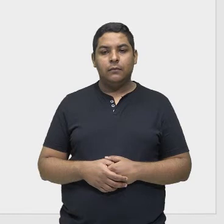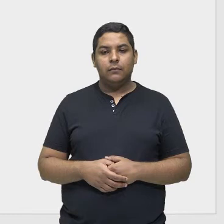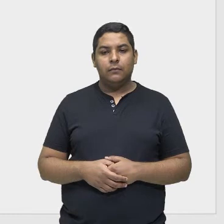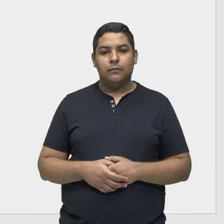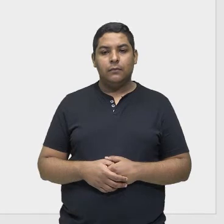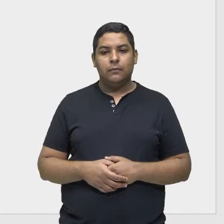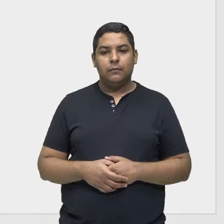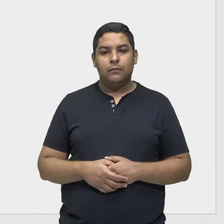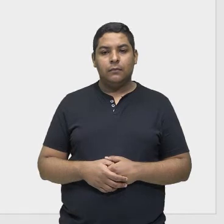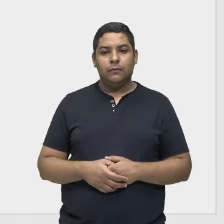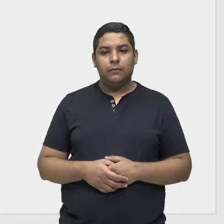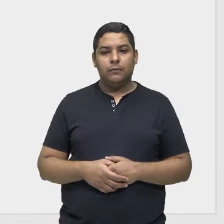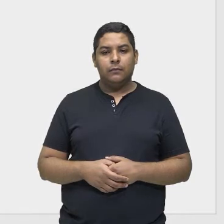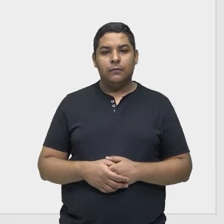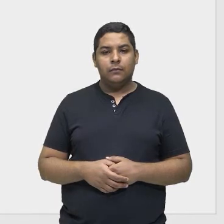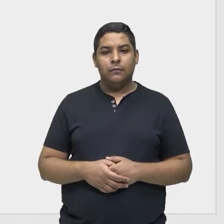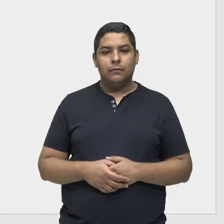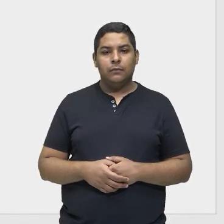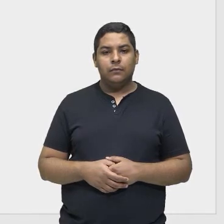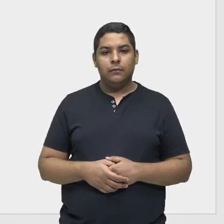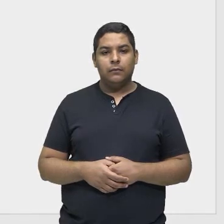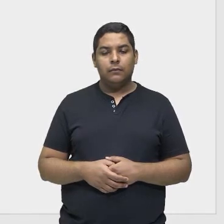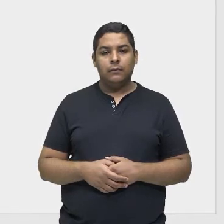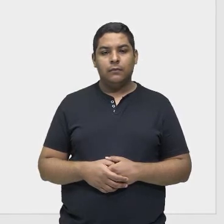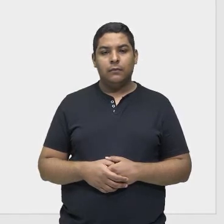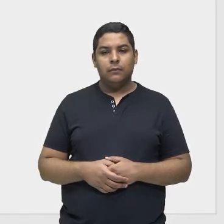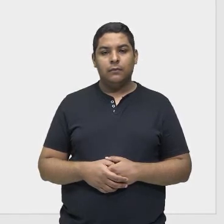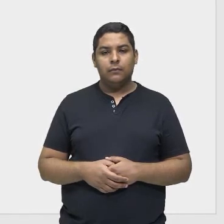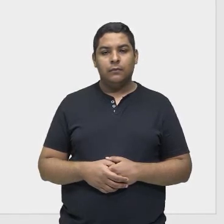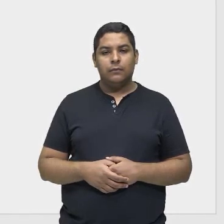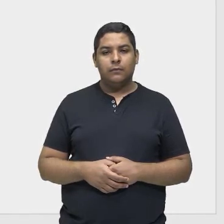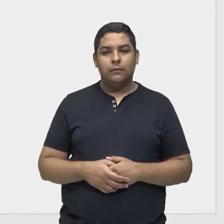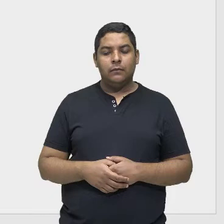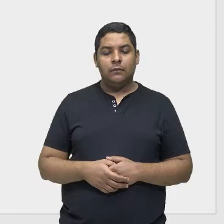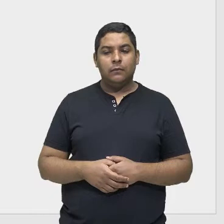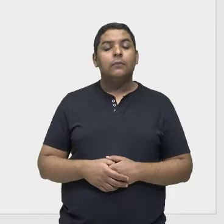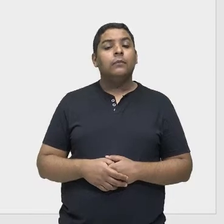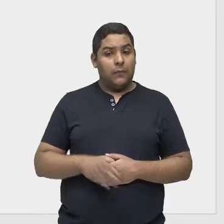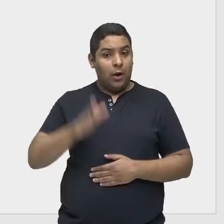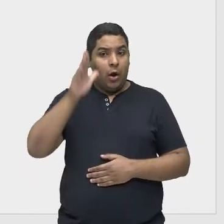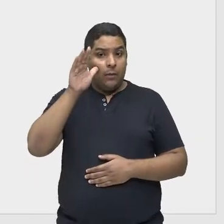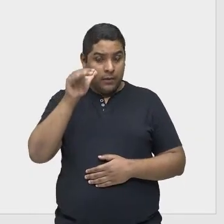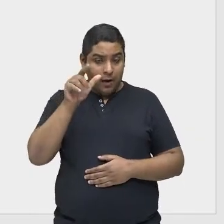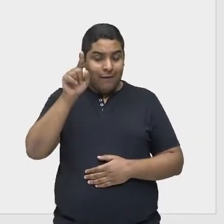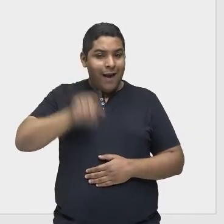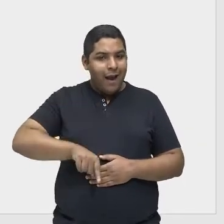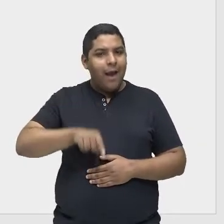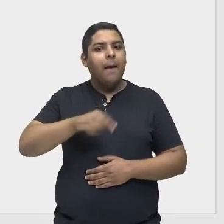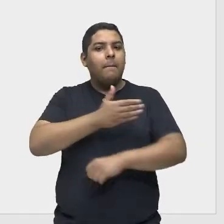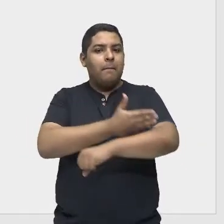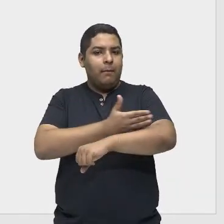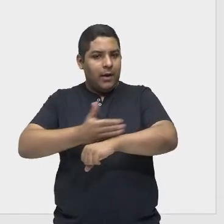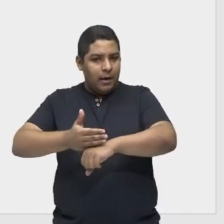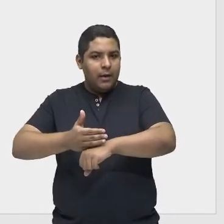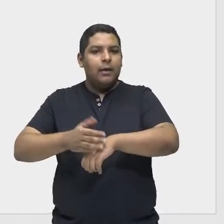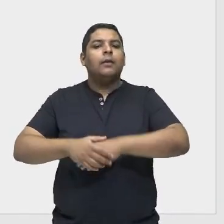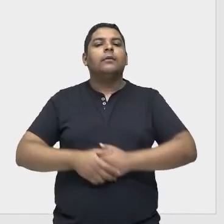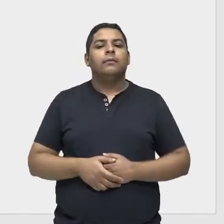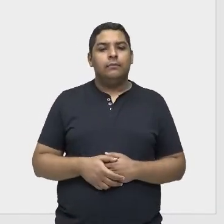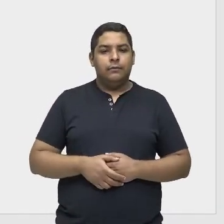saltando sobre a torre. Tá? Tá? Então, a movimentação do cavalo sempre em forma